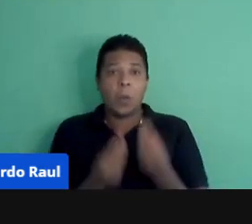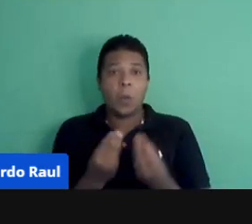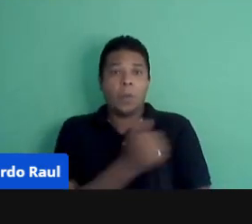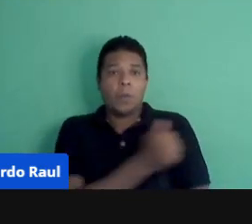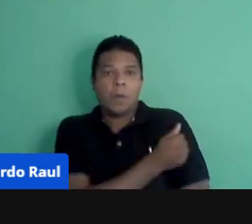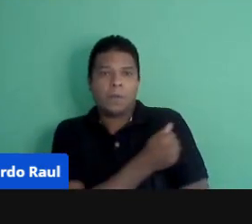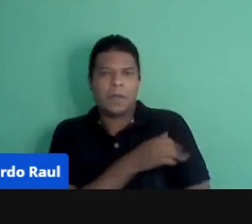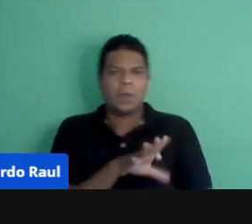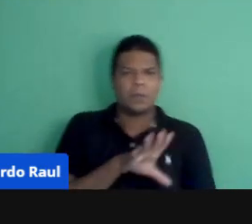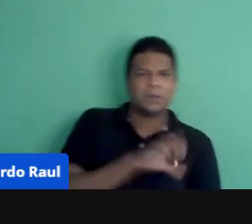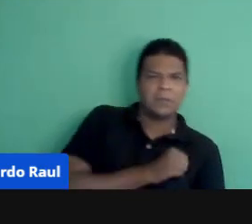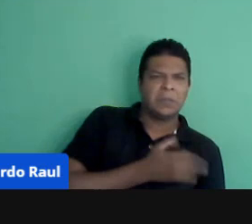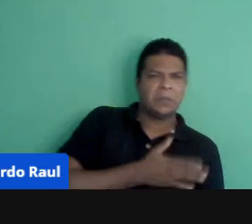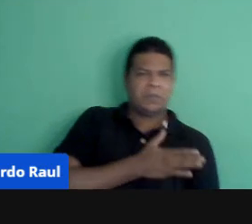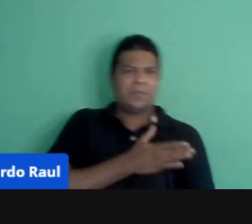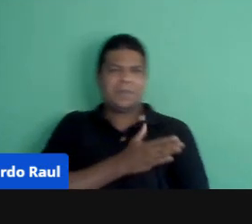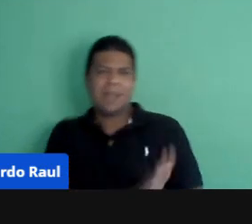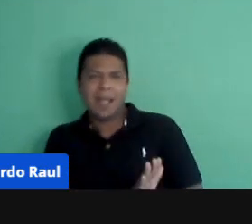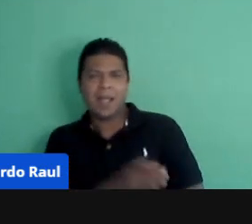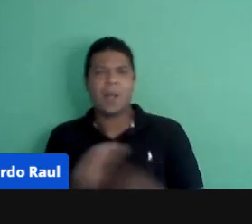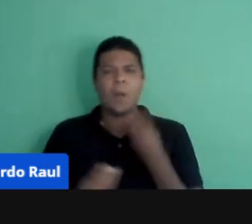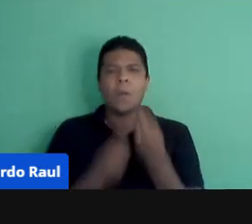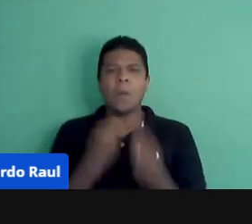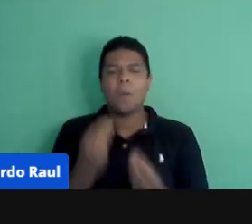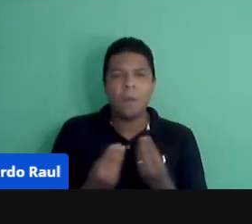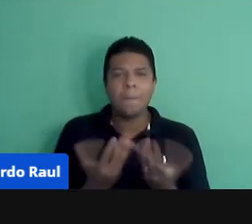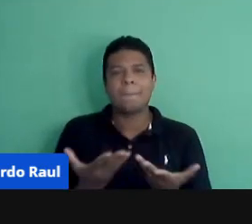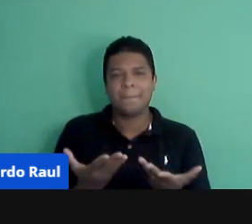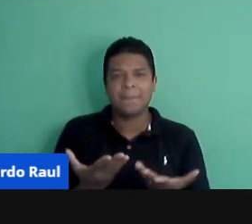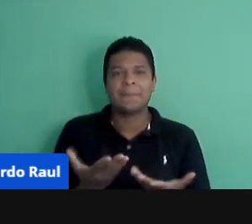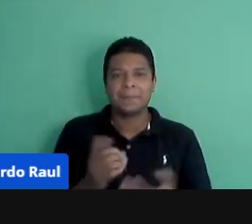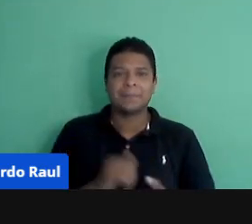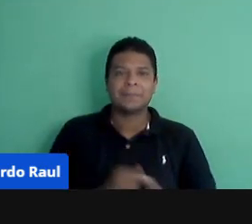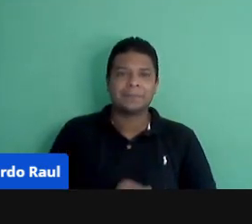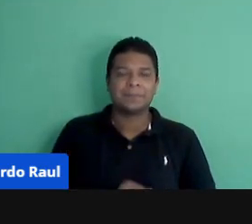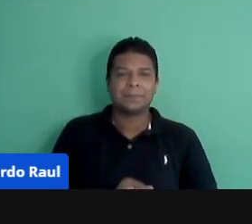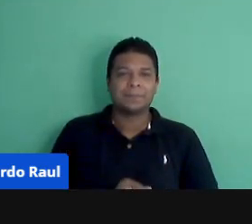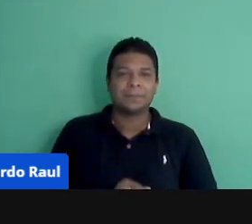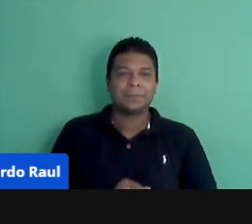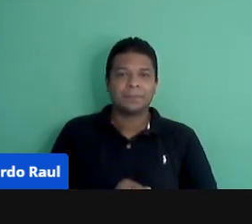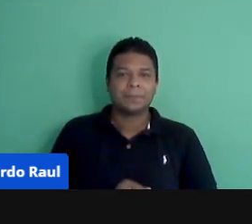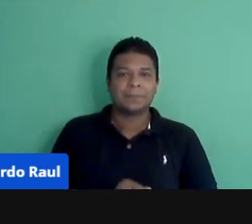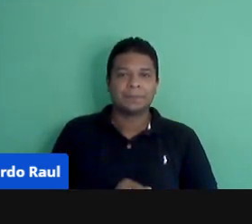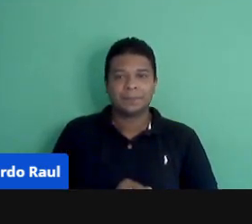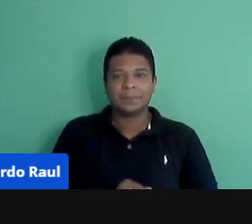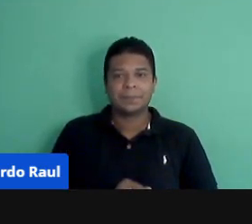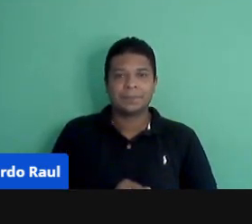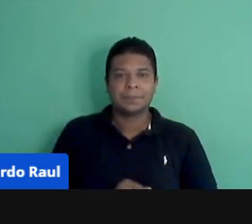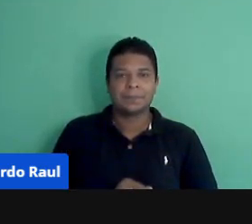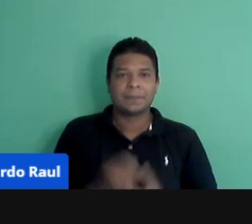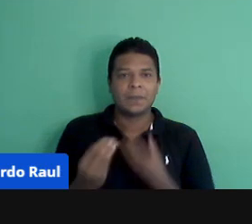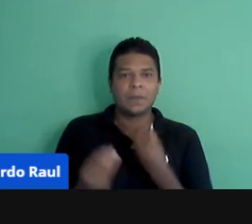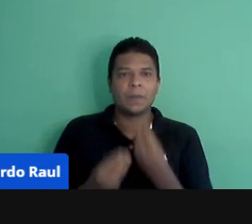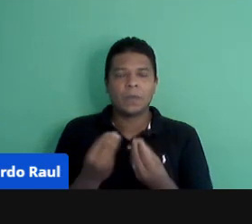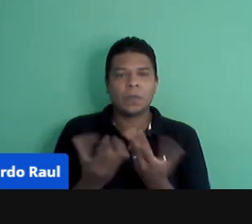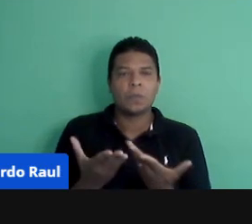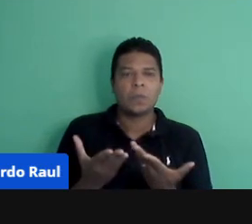gostando? Será que não está? Né? Que essa é uma preocupação dessa recepção, né? Como que é